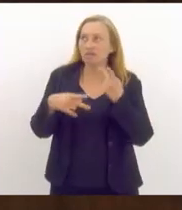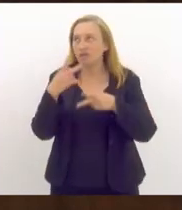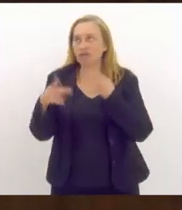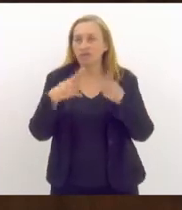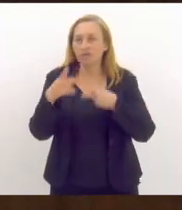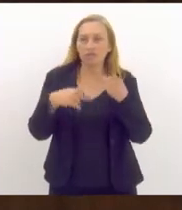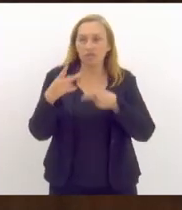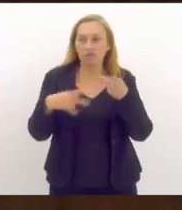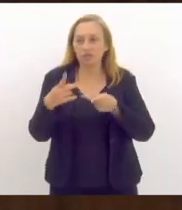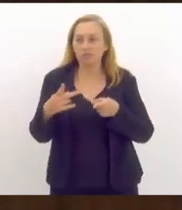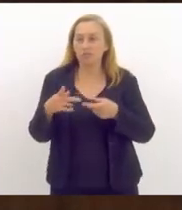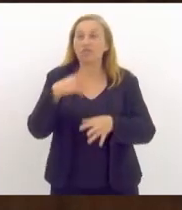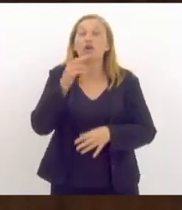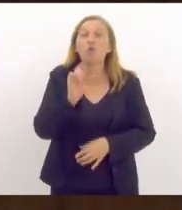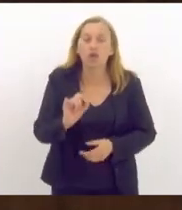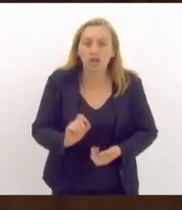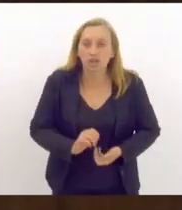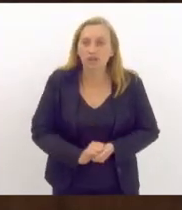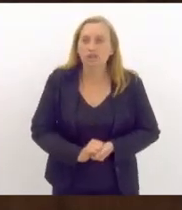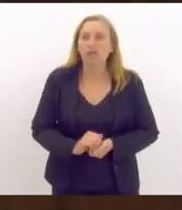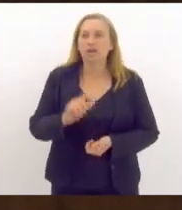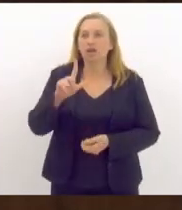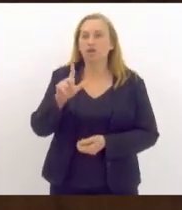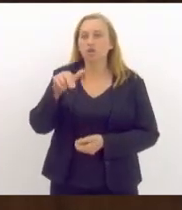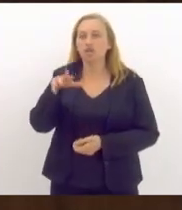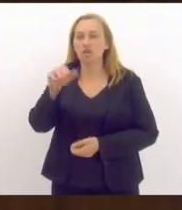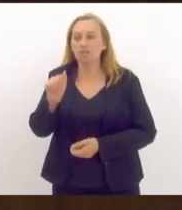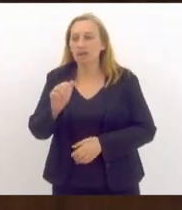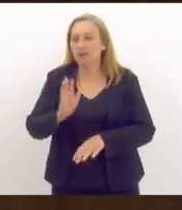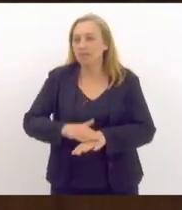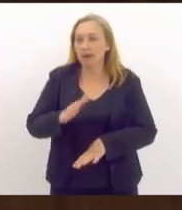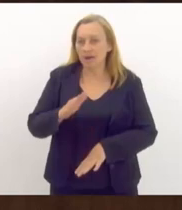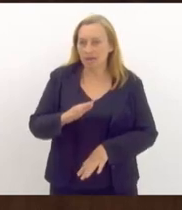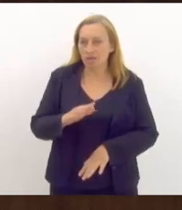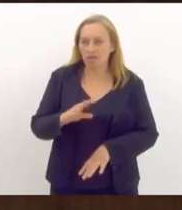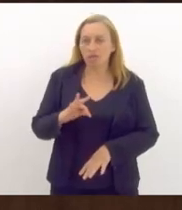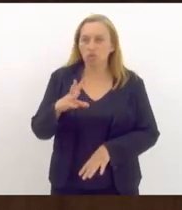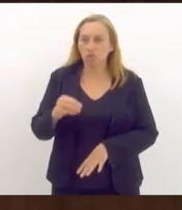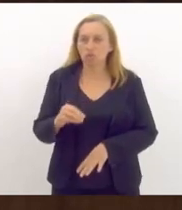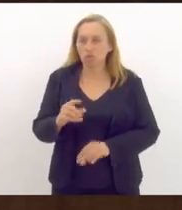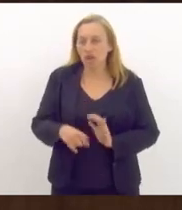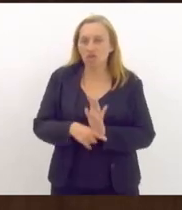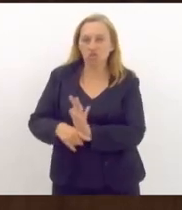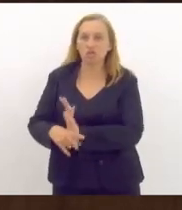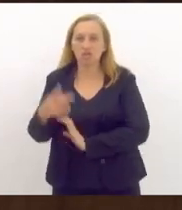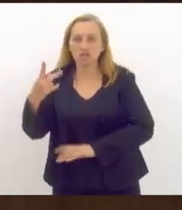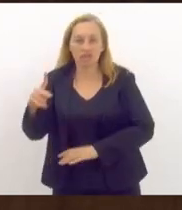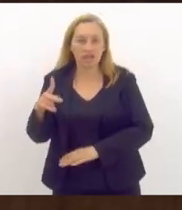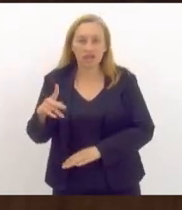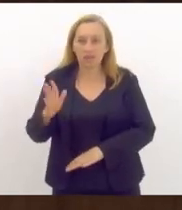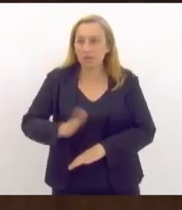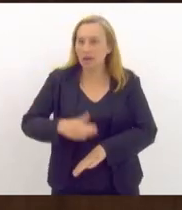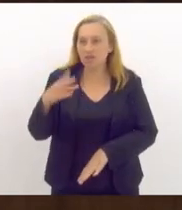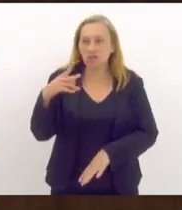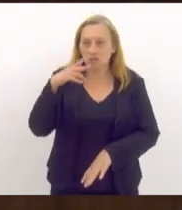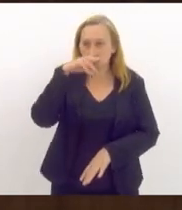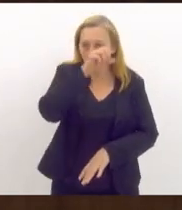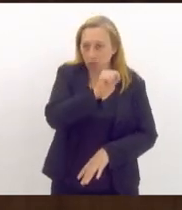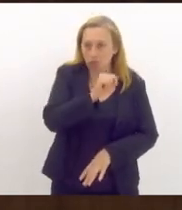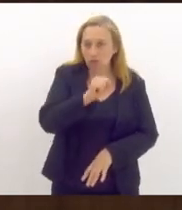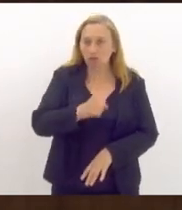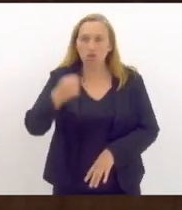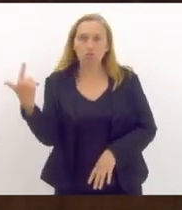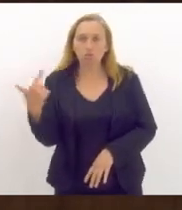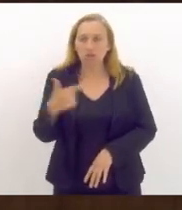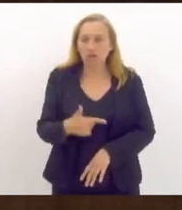Inglaterra voltei para cá para dizer o seguinte a Ludmila é muito maior a contribuição da música da Ludmila é muito maior do